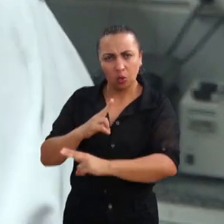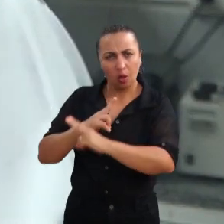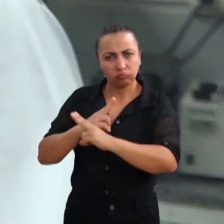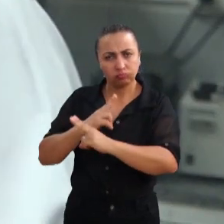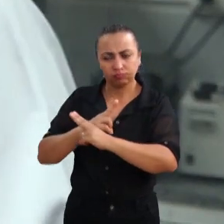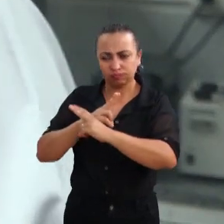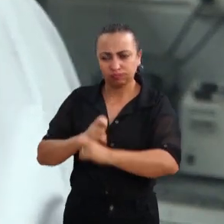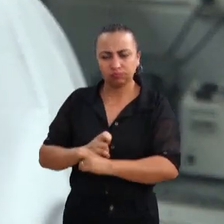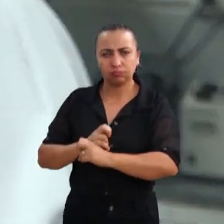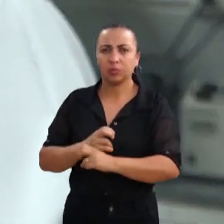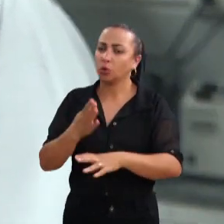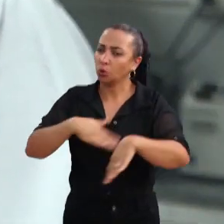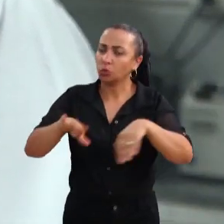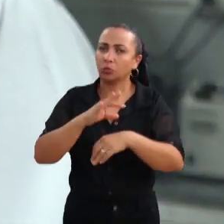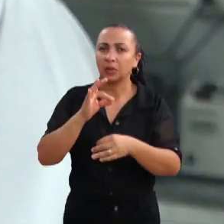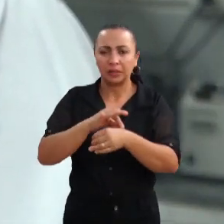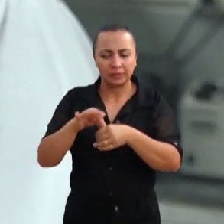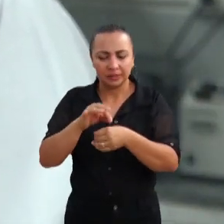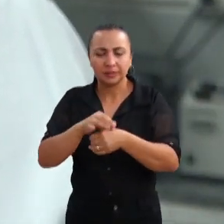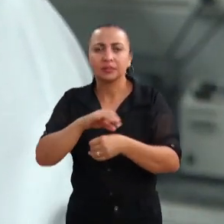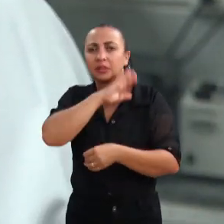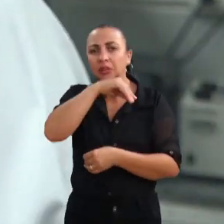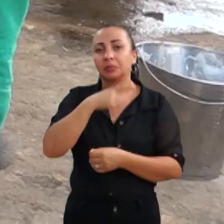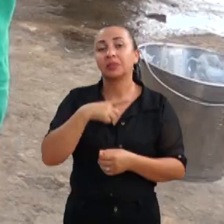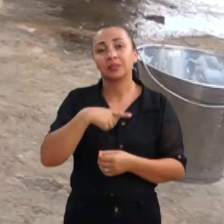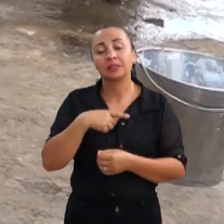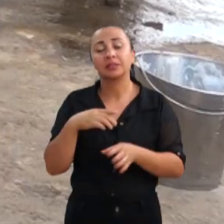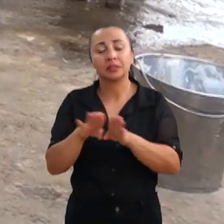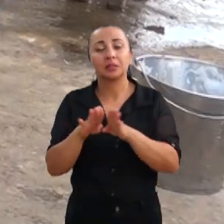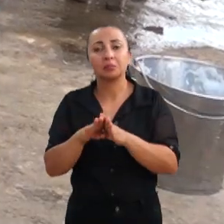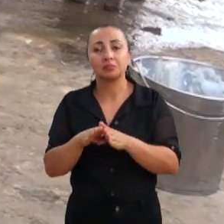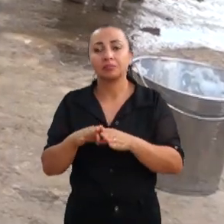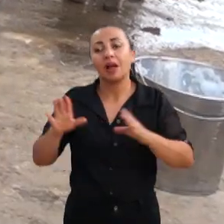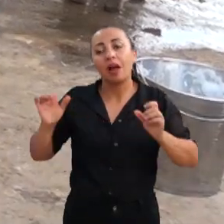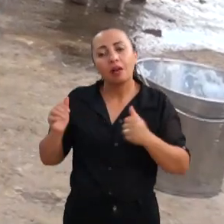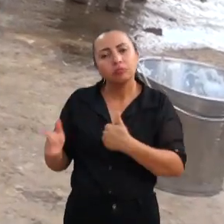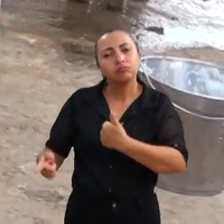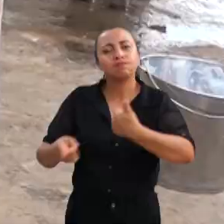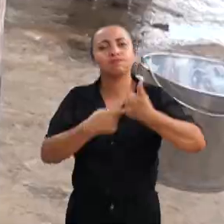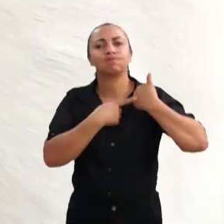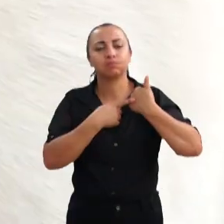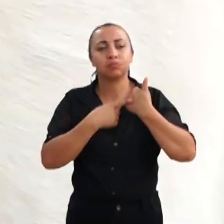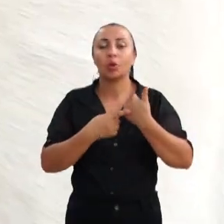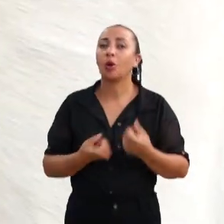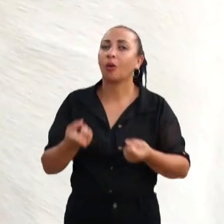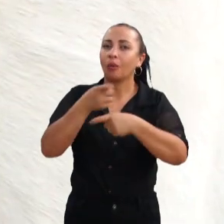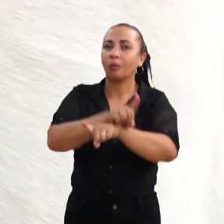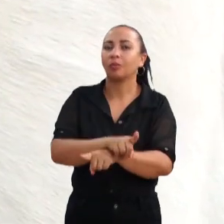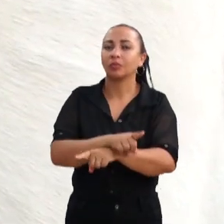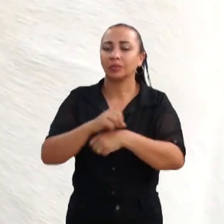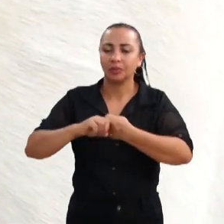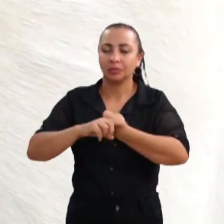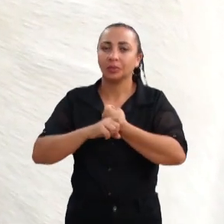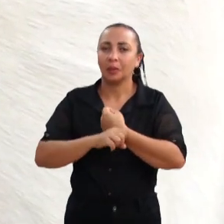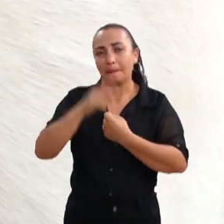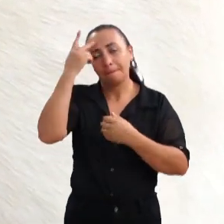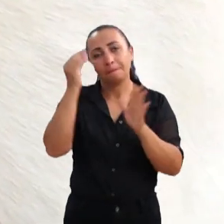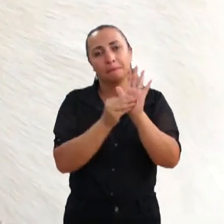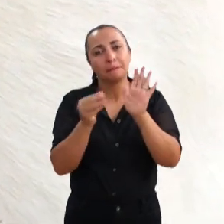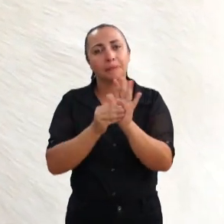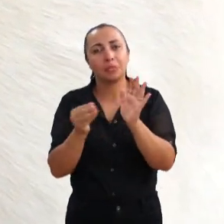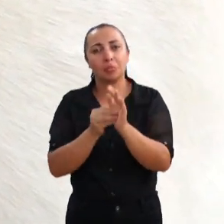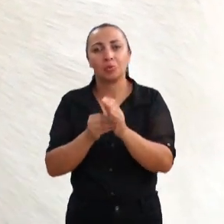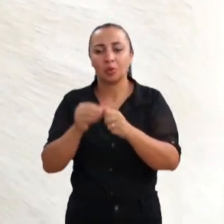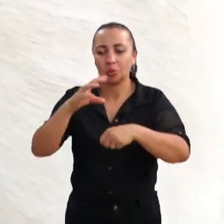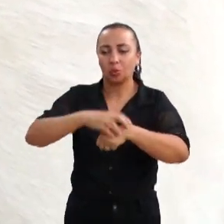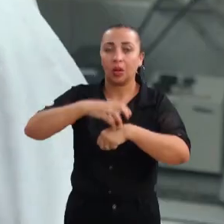ou seja, ele não tem efeito tóxico sobre as células animais e tem um efeito positivo como antimicrobiano para justamente a